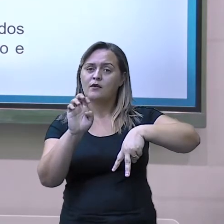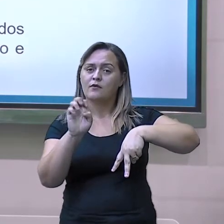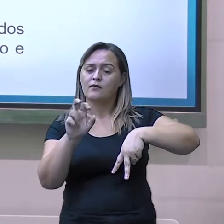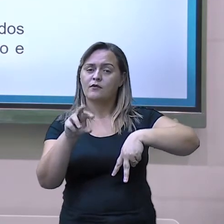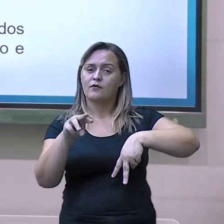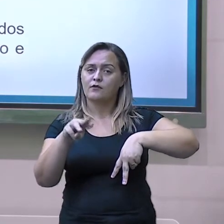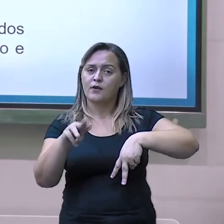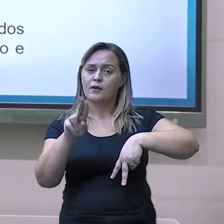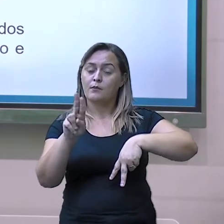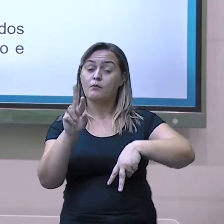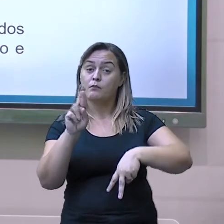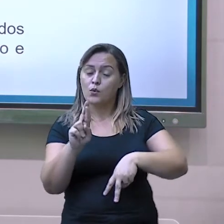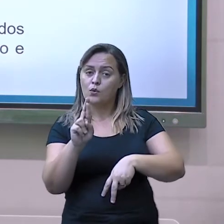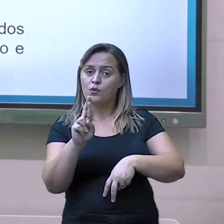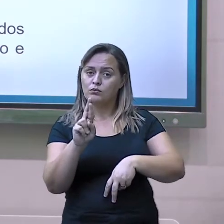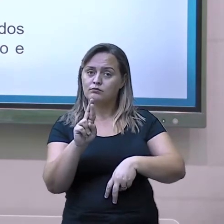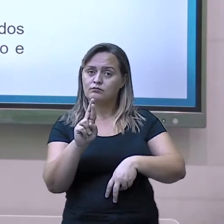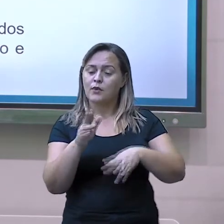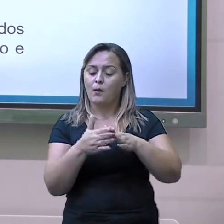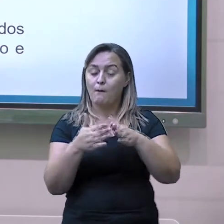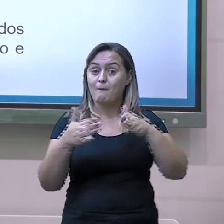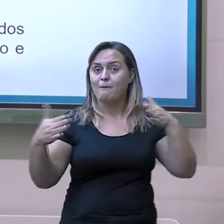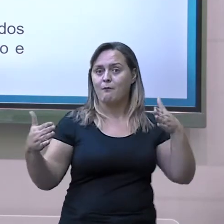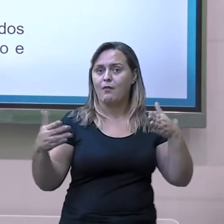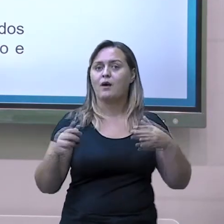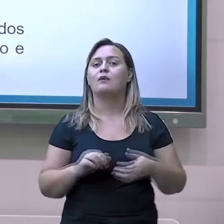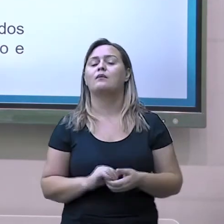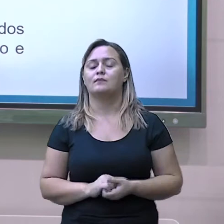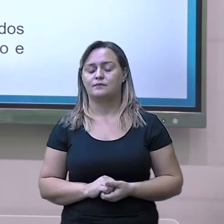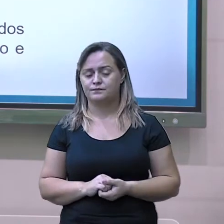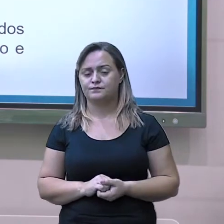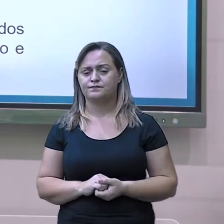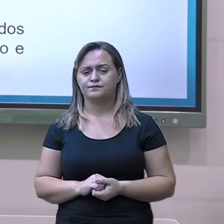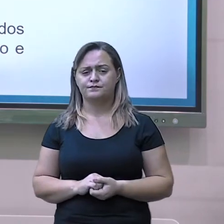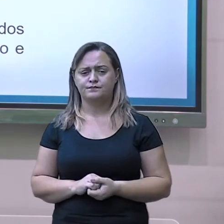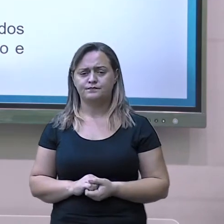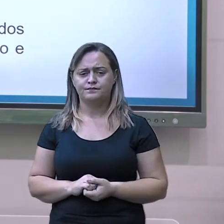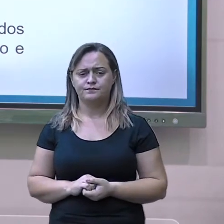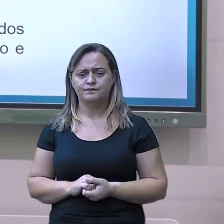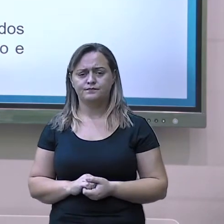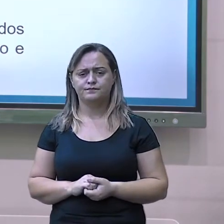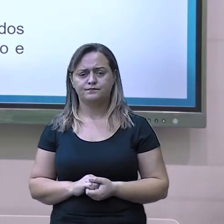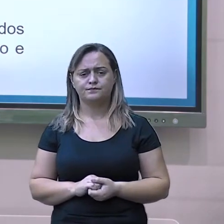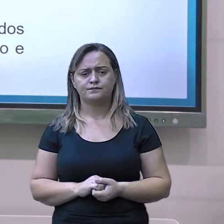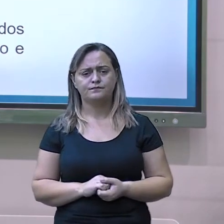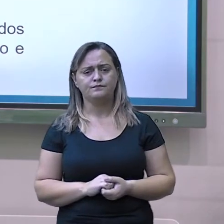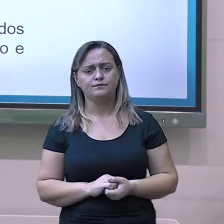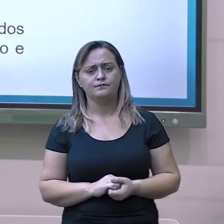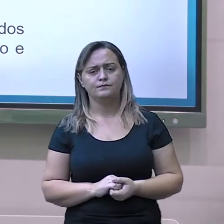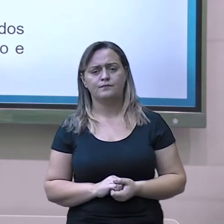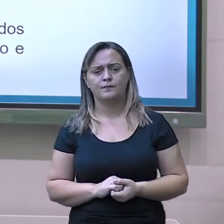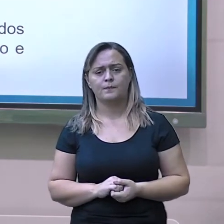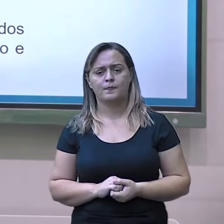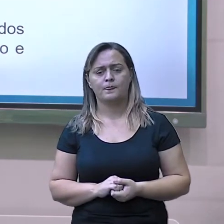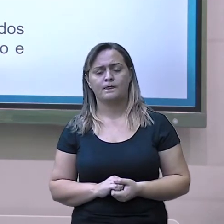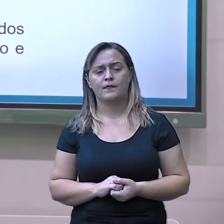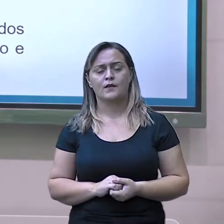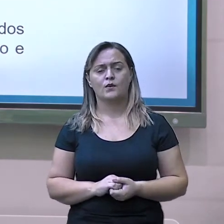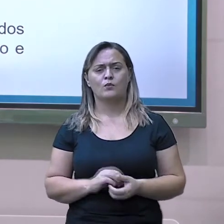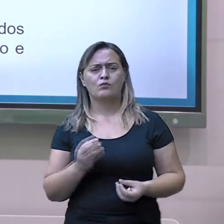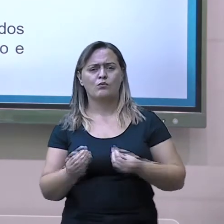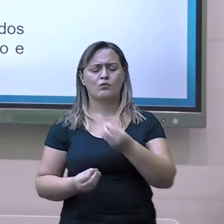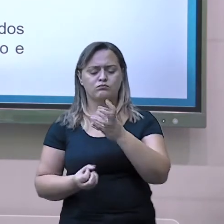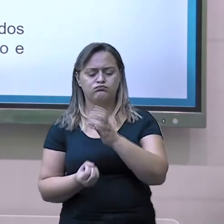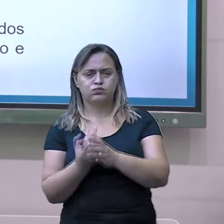o maior, que é o fêmur, e o menor, que é o estribo. Os ossos, eles são constituídos, eles